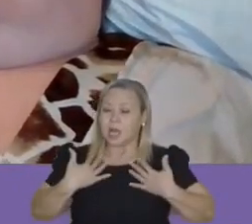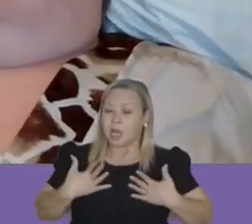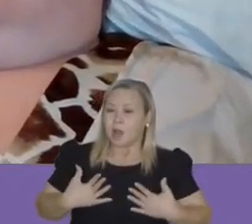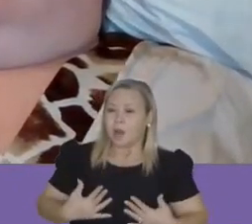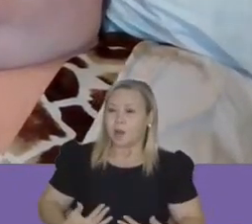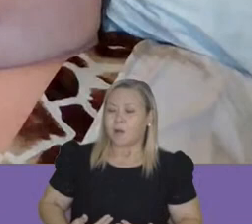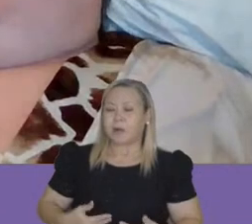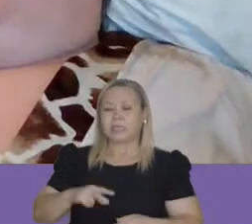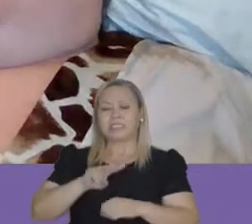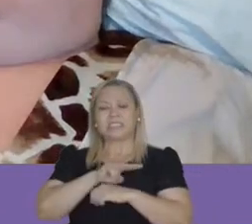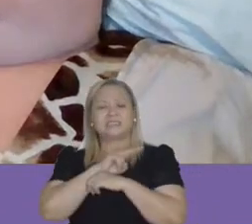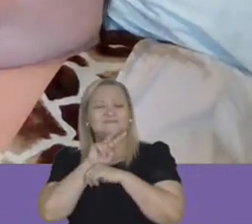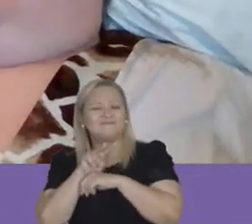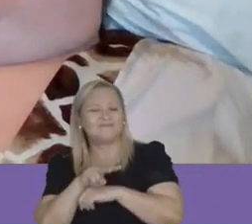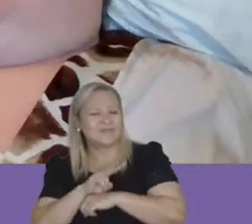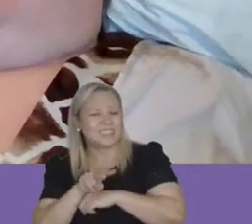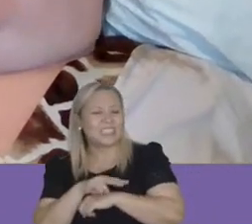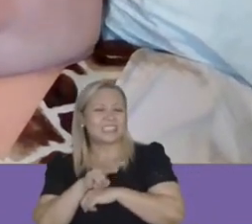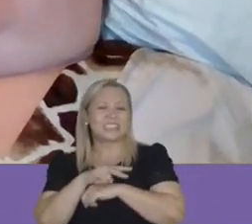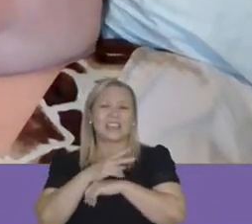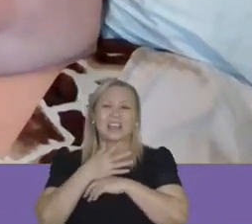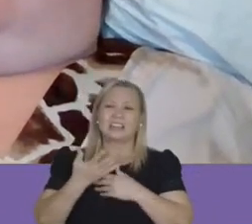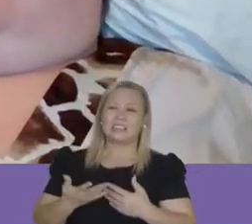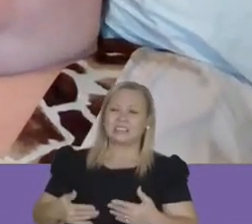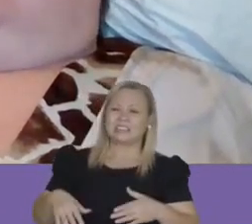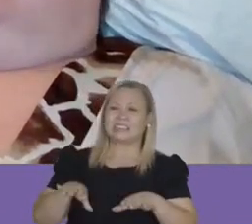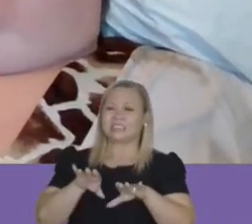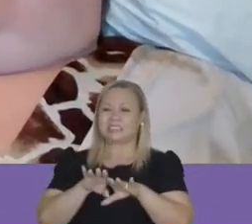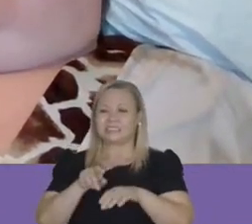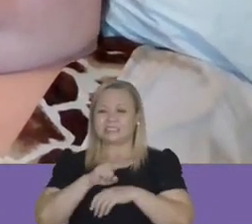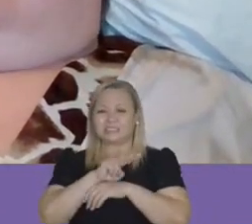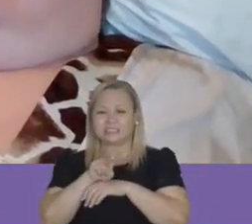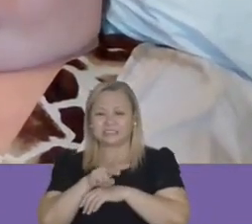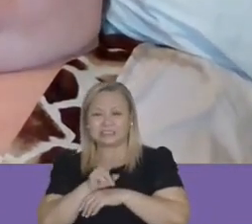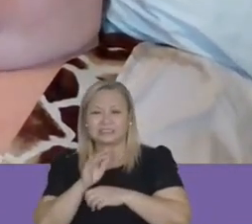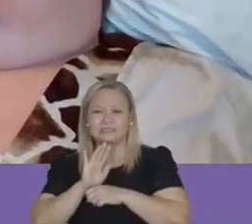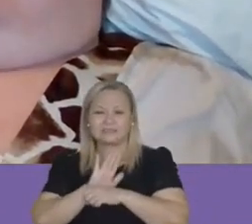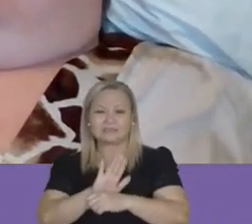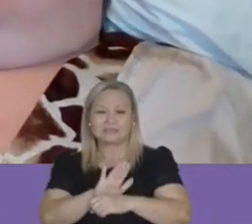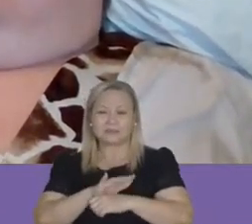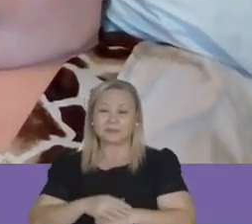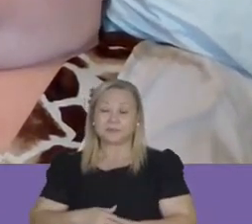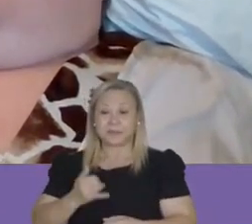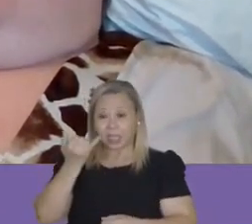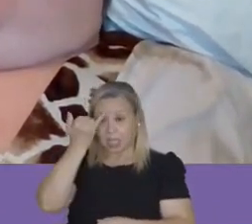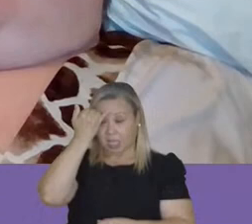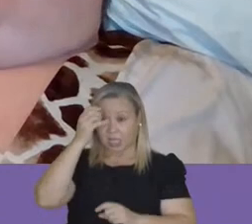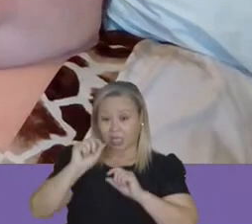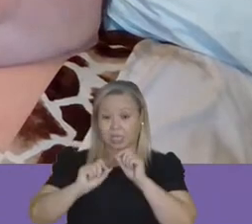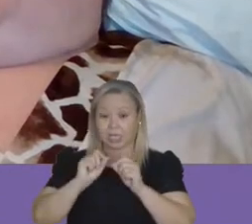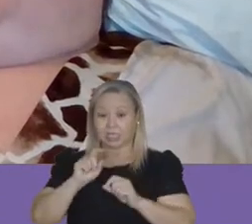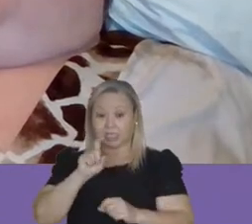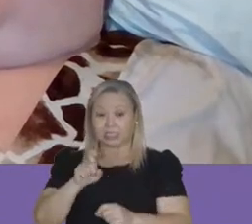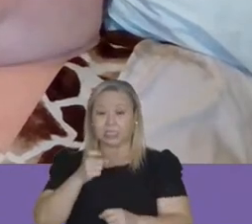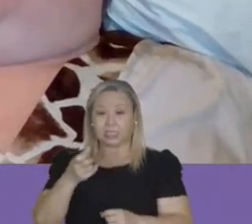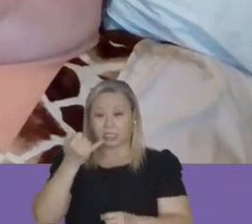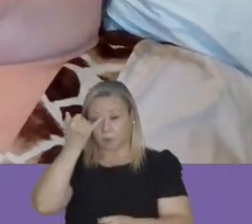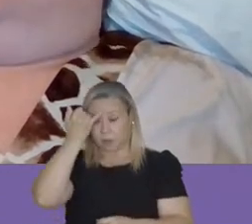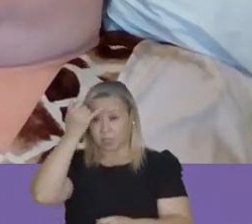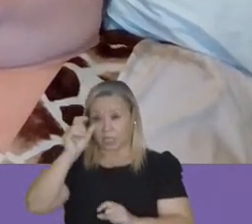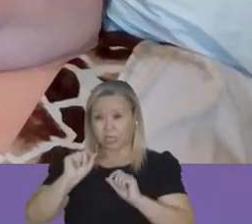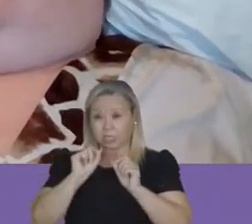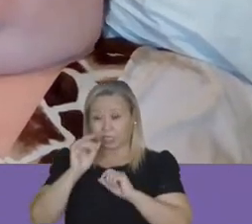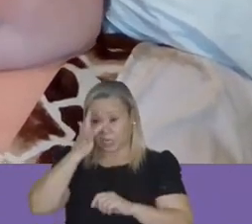de assistencialismo e caridade. A ideia, se é que existe alguma ideia de que a